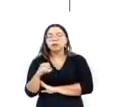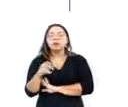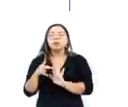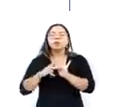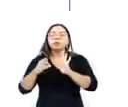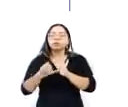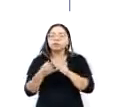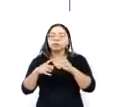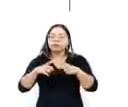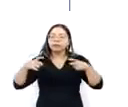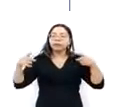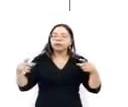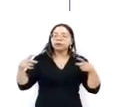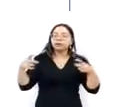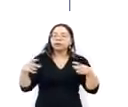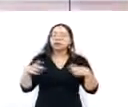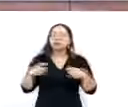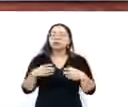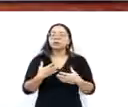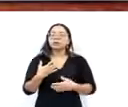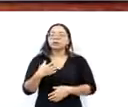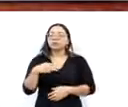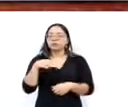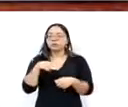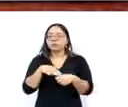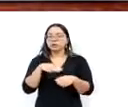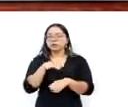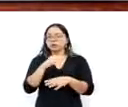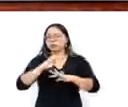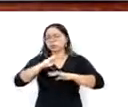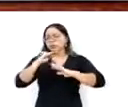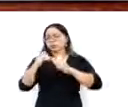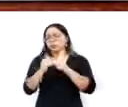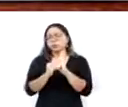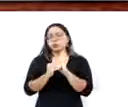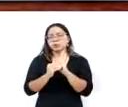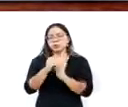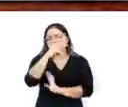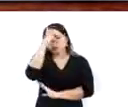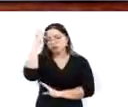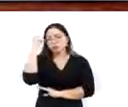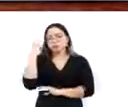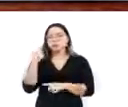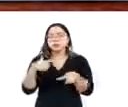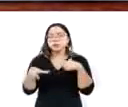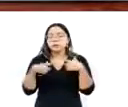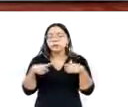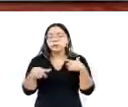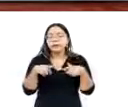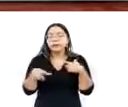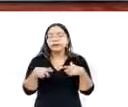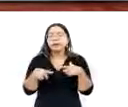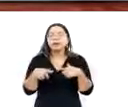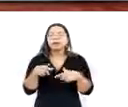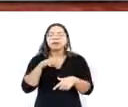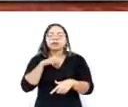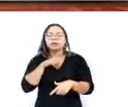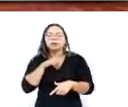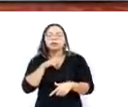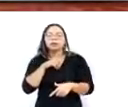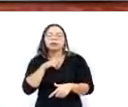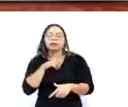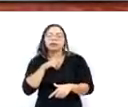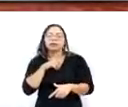de formação de servidores que Caxias já teve. Hoje, todos os nossos funcionários passam não apenas pela